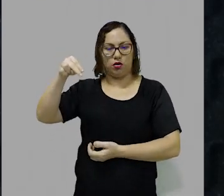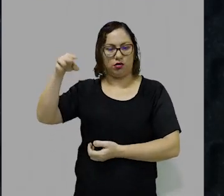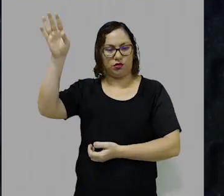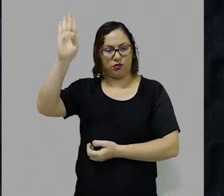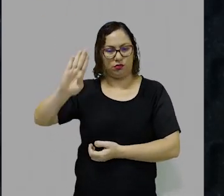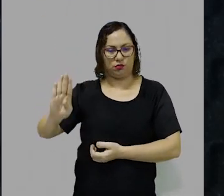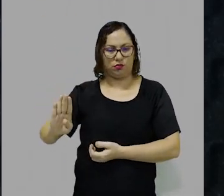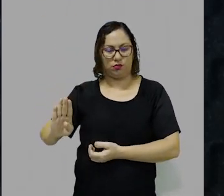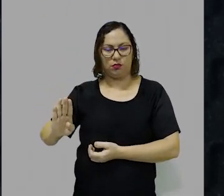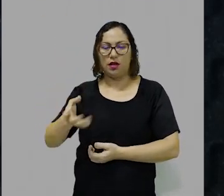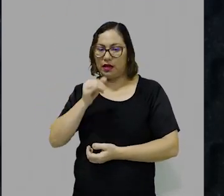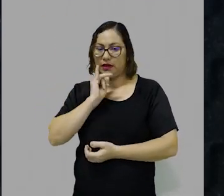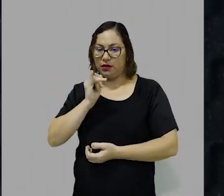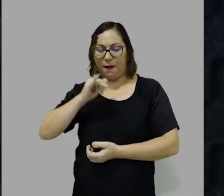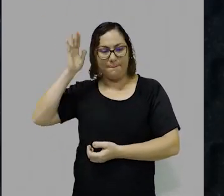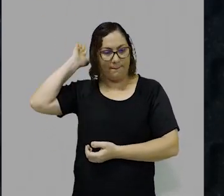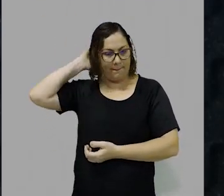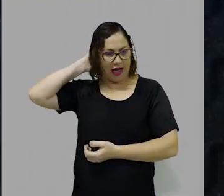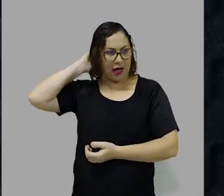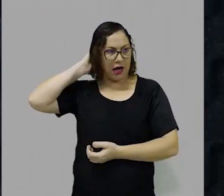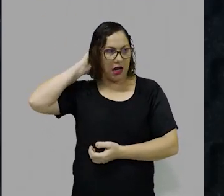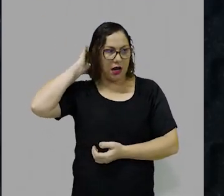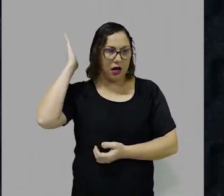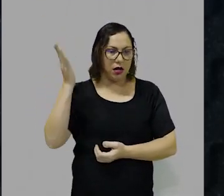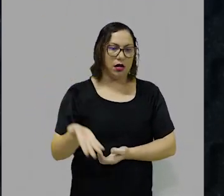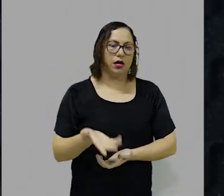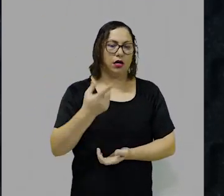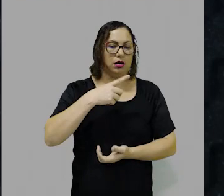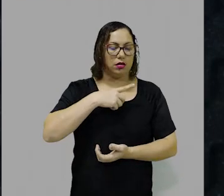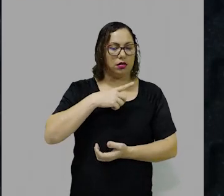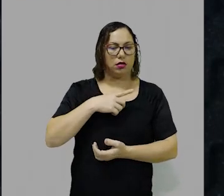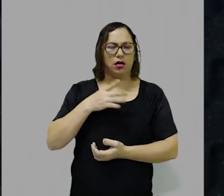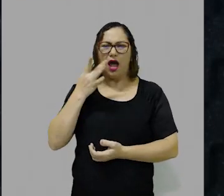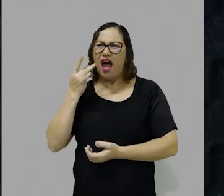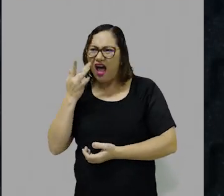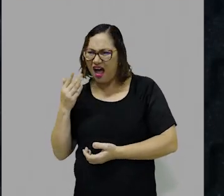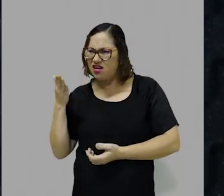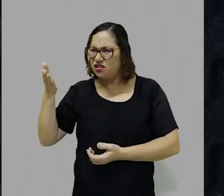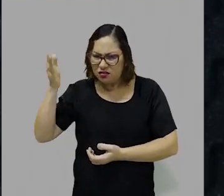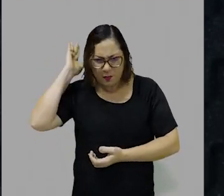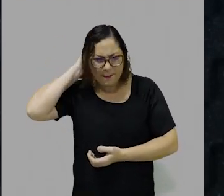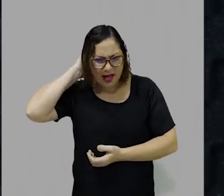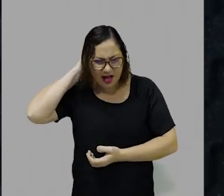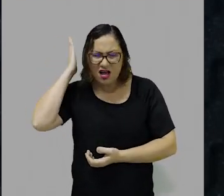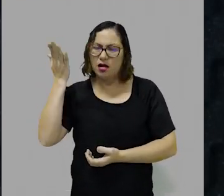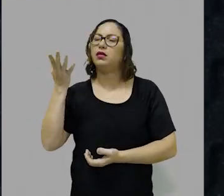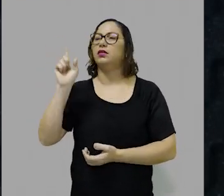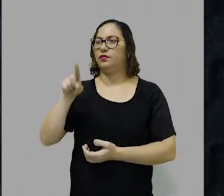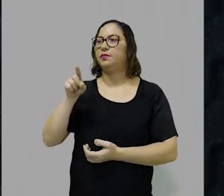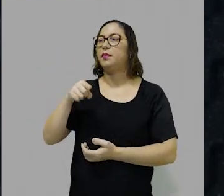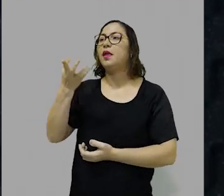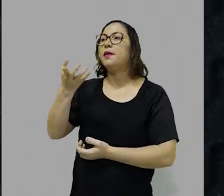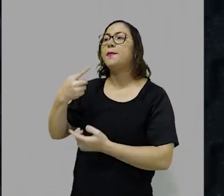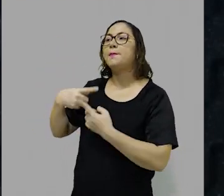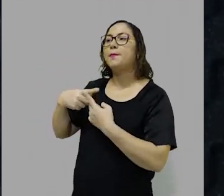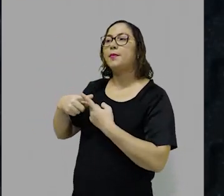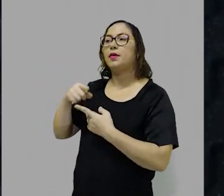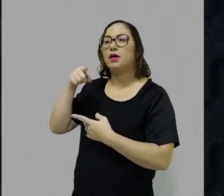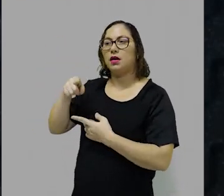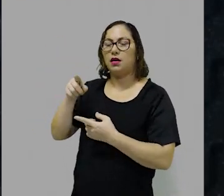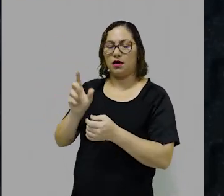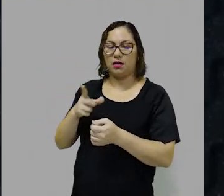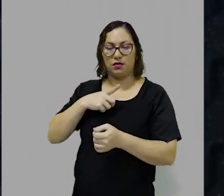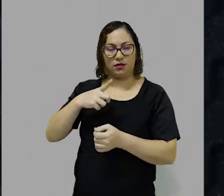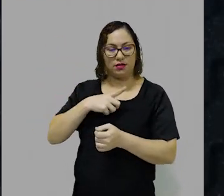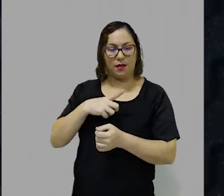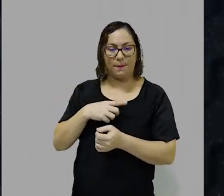no Pará, a gente tem representação de Art Nouveau. Como assim Art Nouveau chegou no Pará, professor? Por quê? Porque o Pará foi um dos maiores produtores de